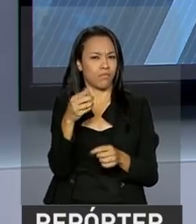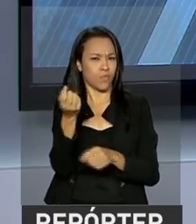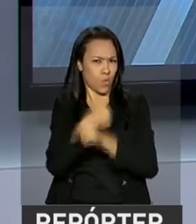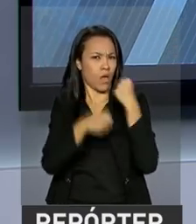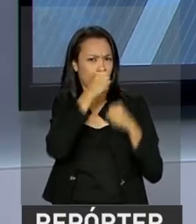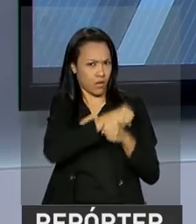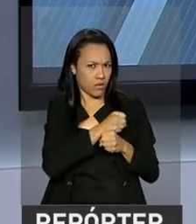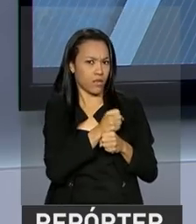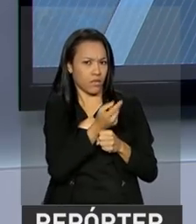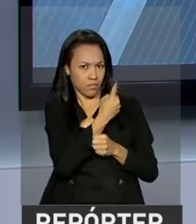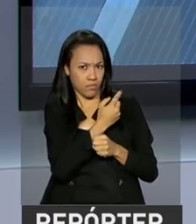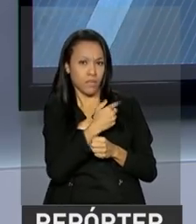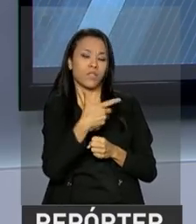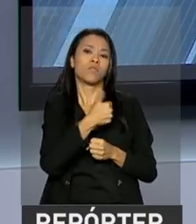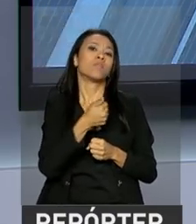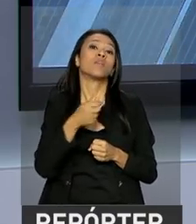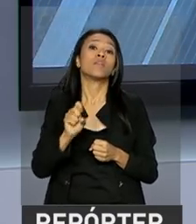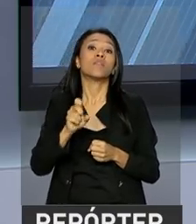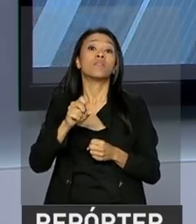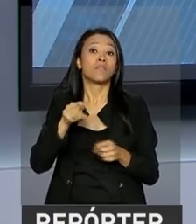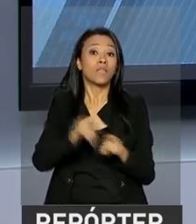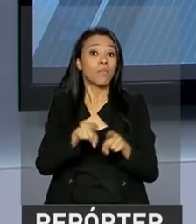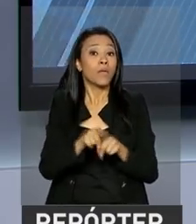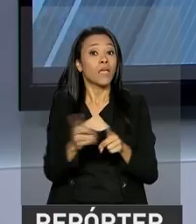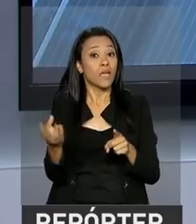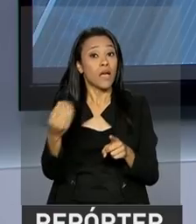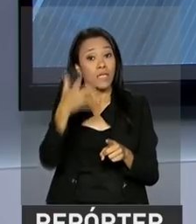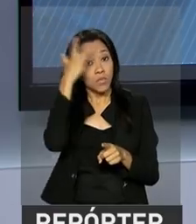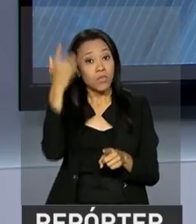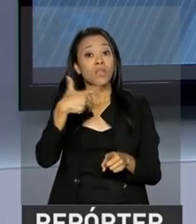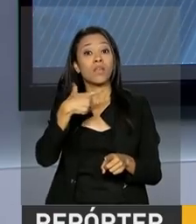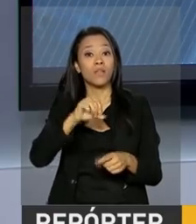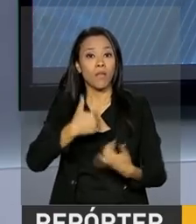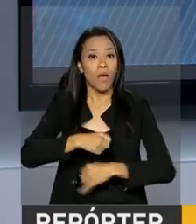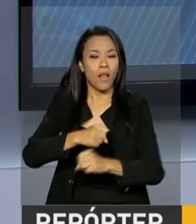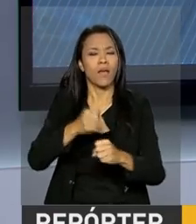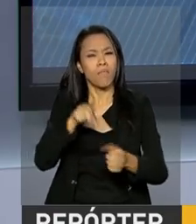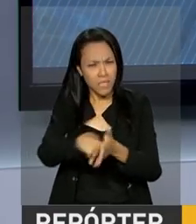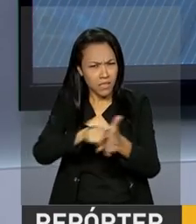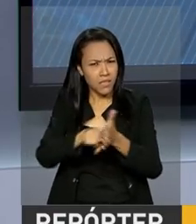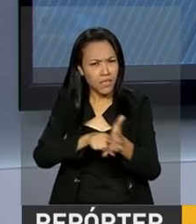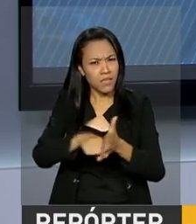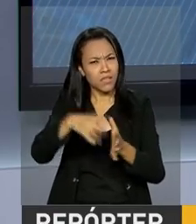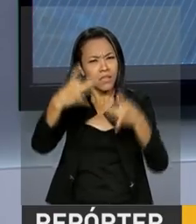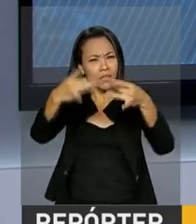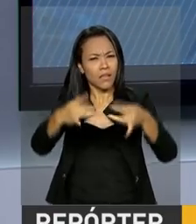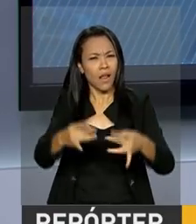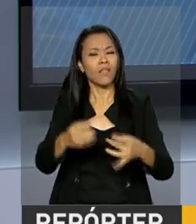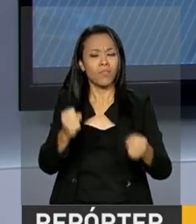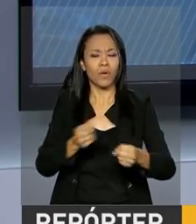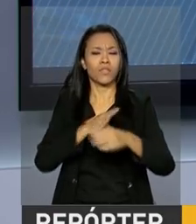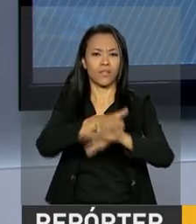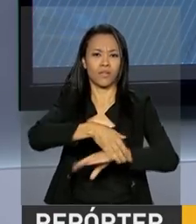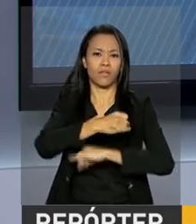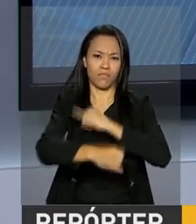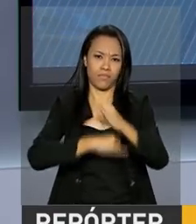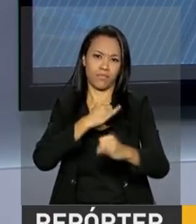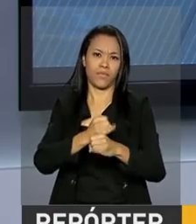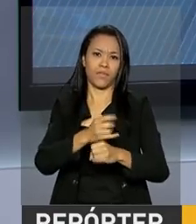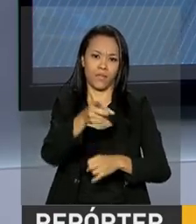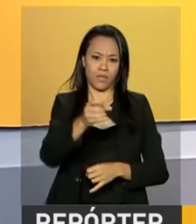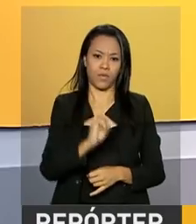incluindo os trabalhadores domésticos a pesquisa completa você pode conferir pela internet no site do